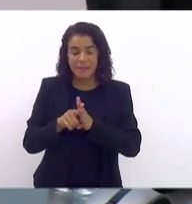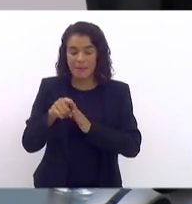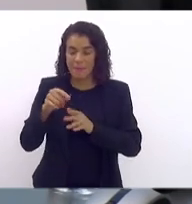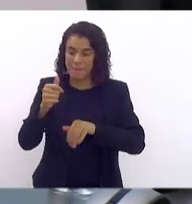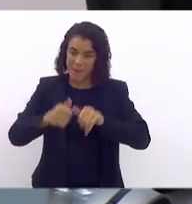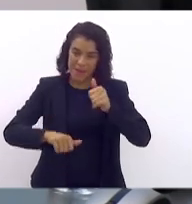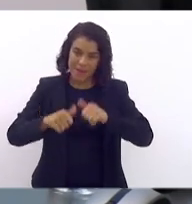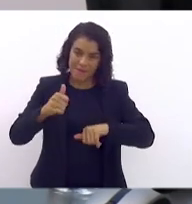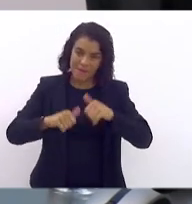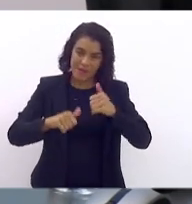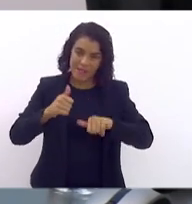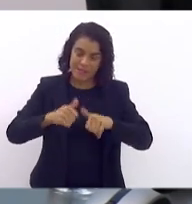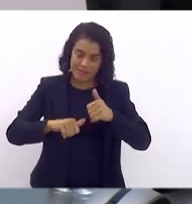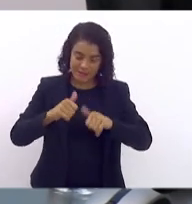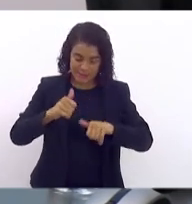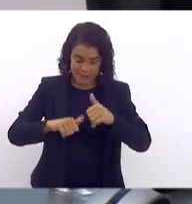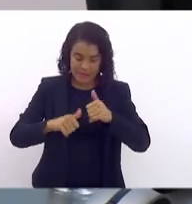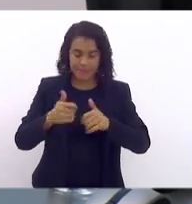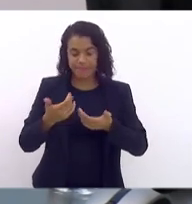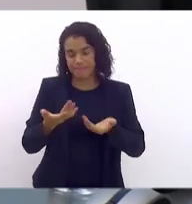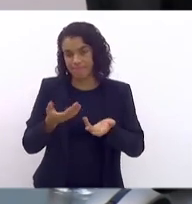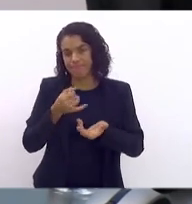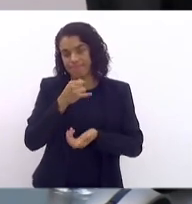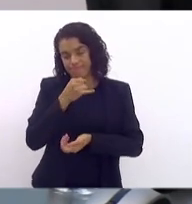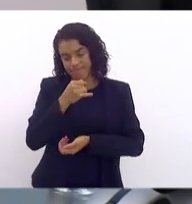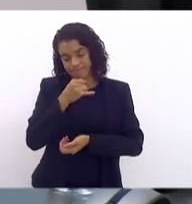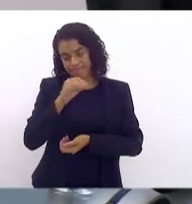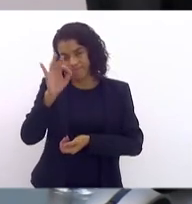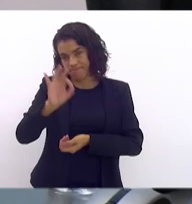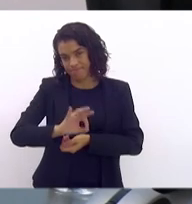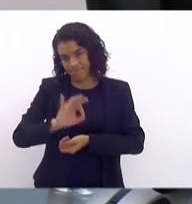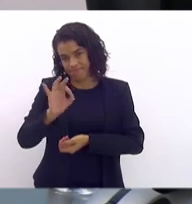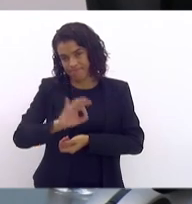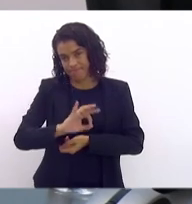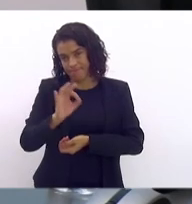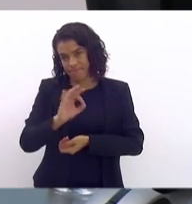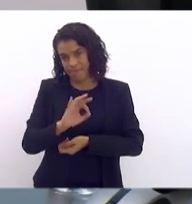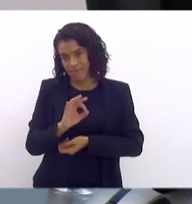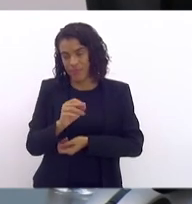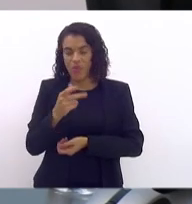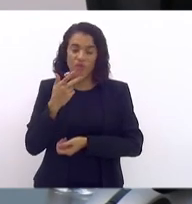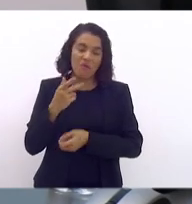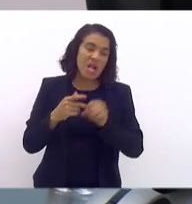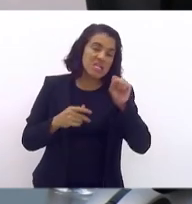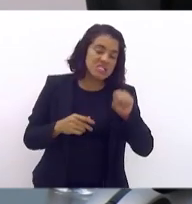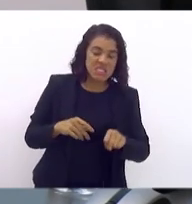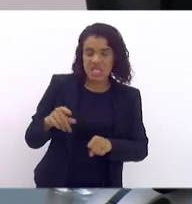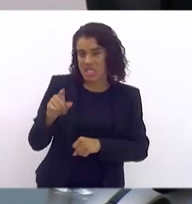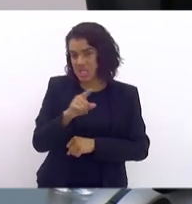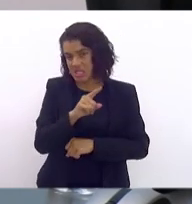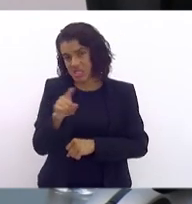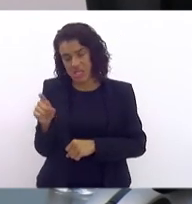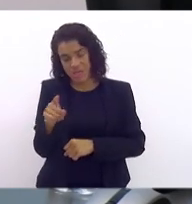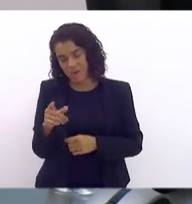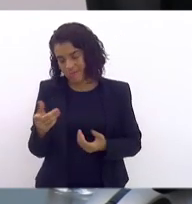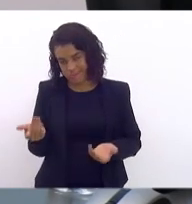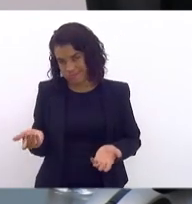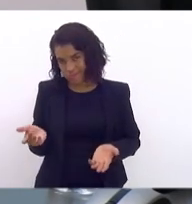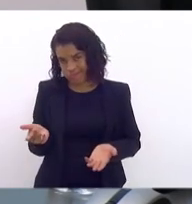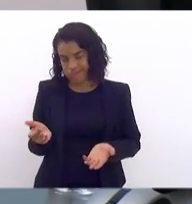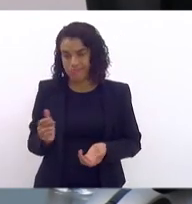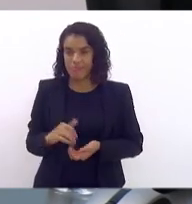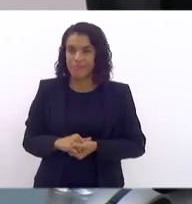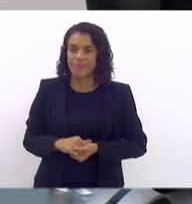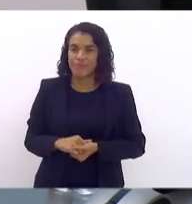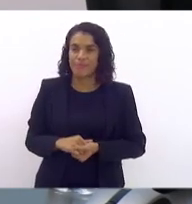e eles avalizam em termos de porcentagem eh não diz nem que sim nem que não que é a pessoa ou não